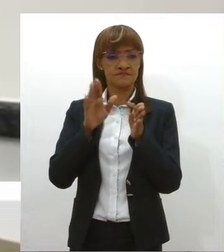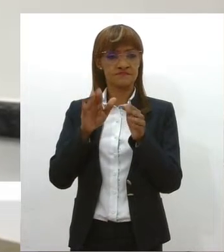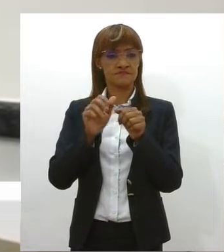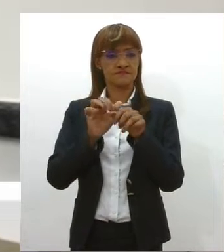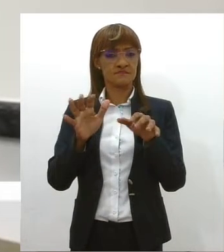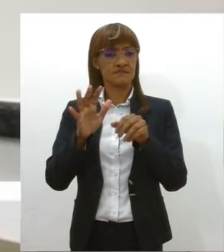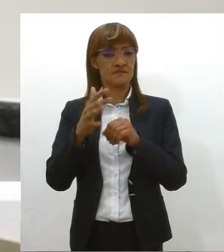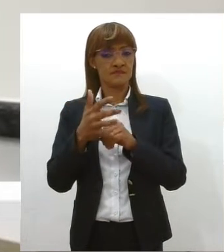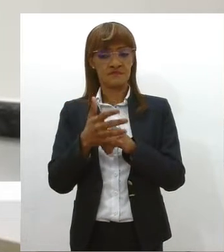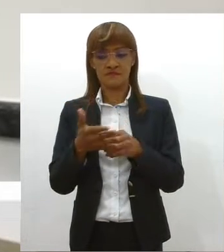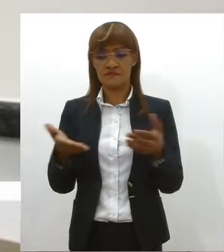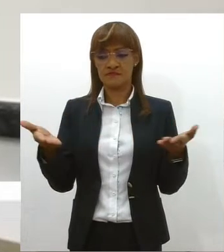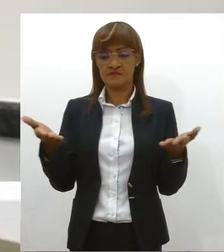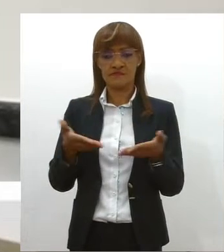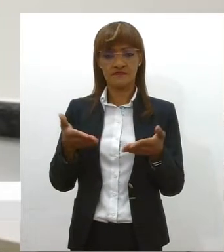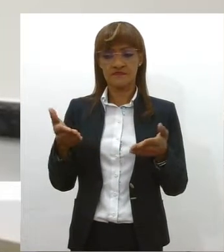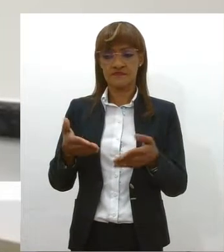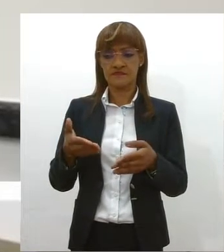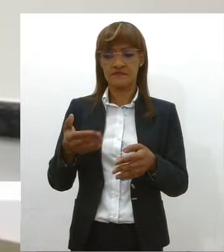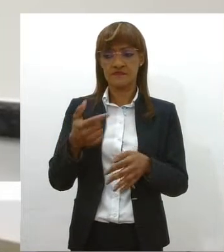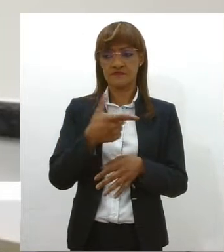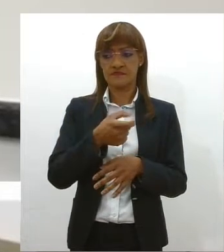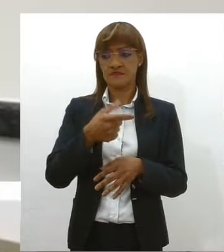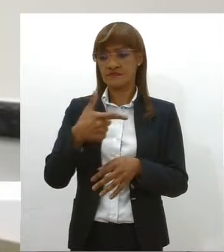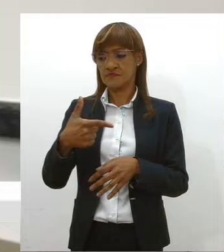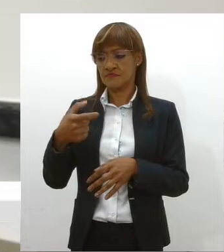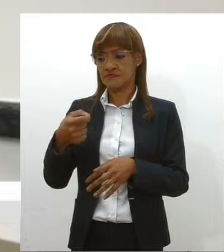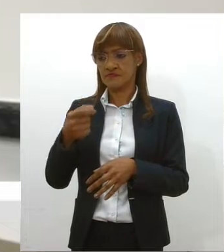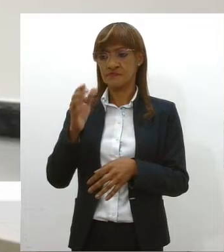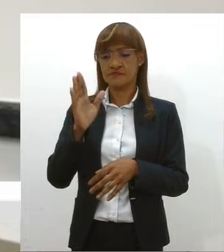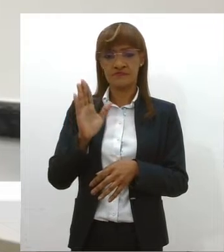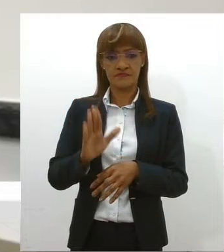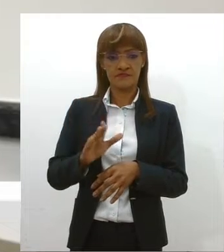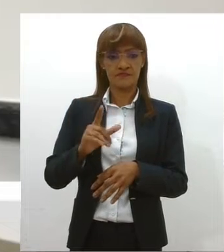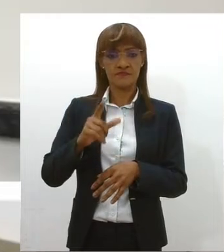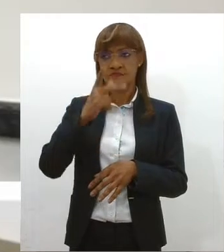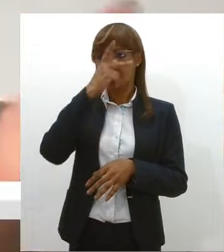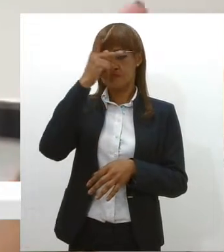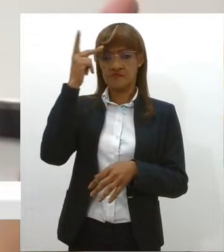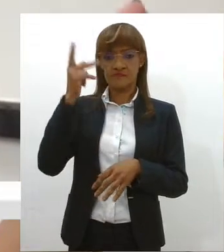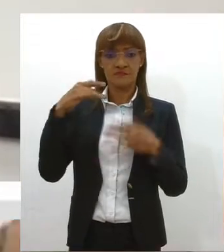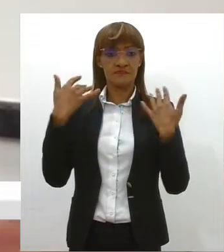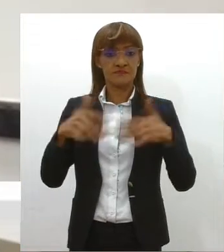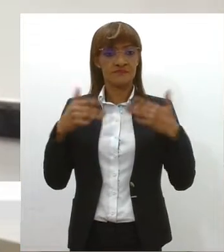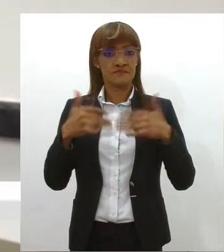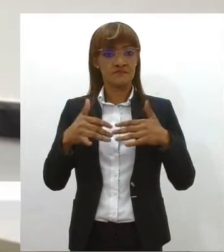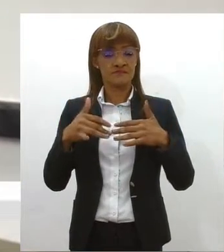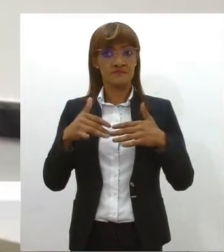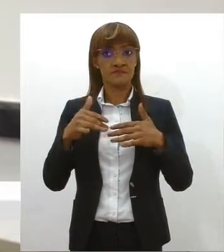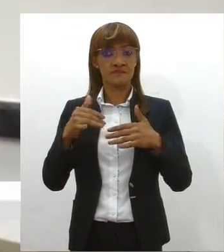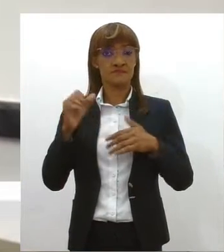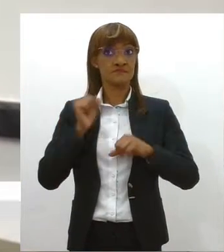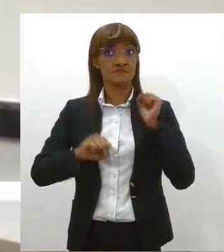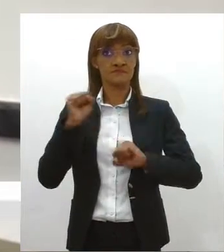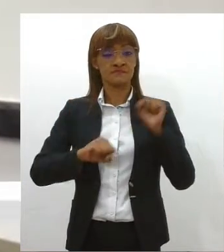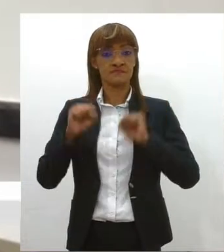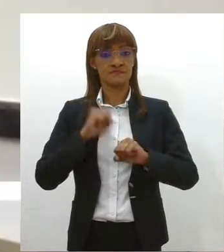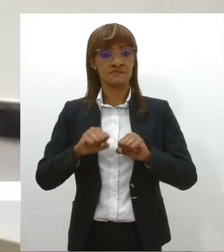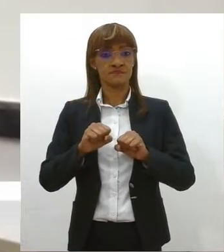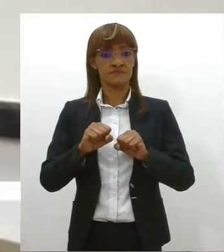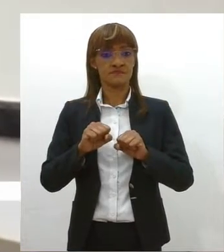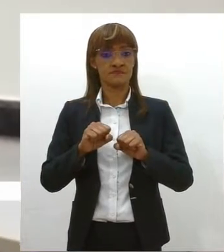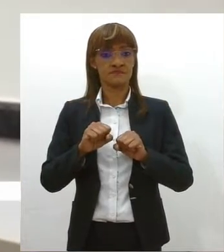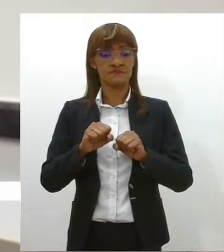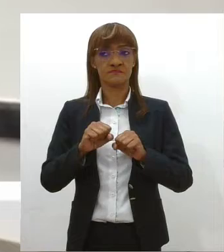essa pandemia desde 2020, e várias pessoas passaram estresses de vários tipos possíveis. Estresse